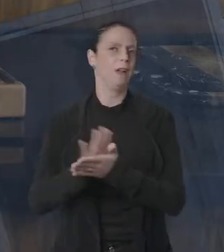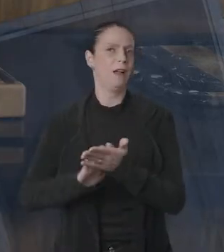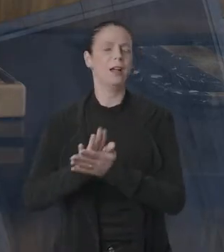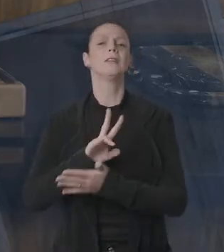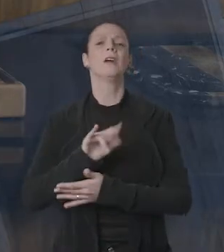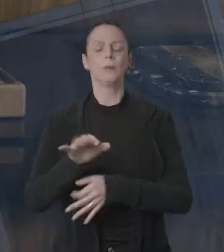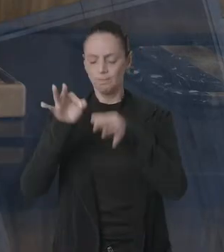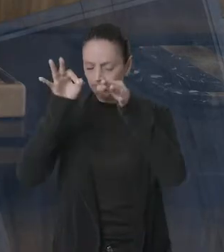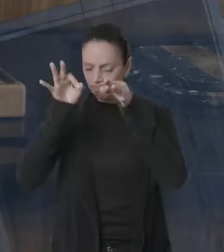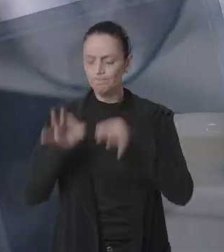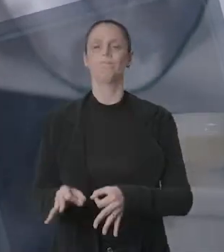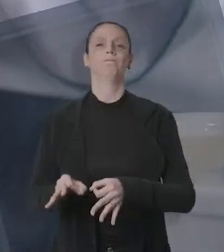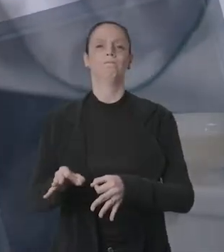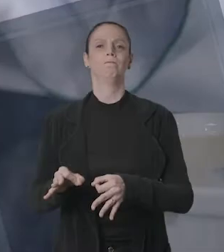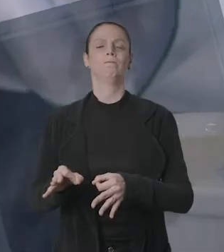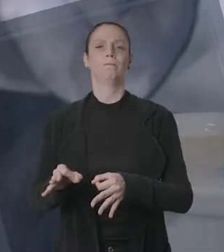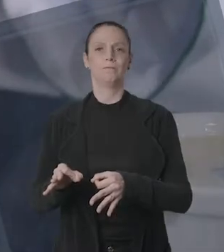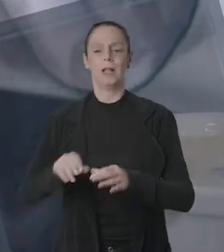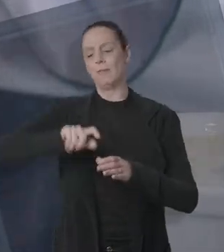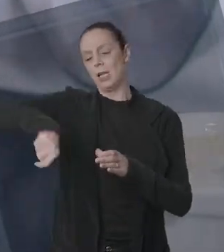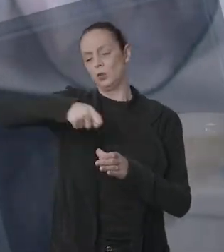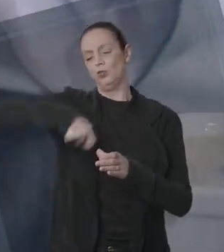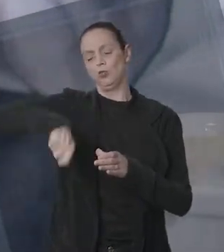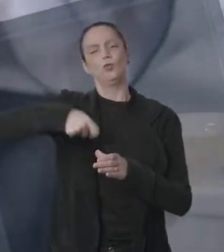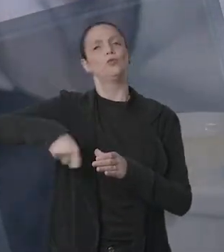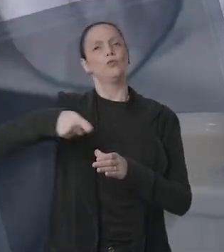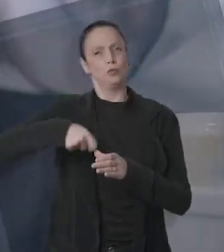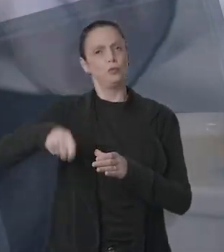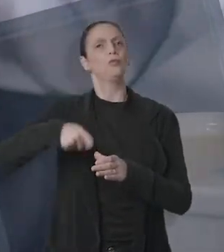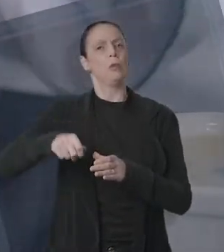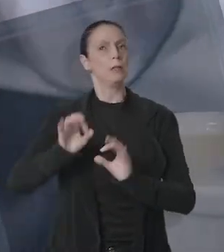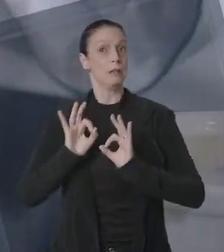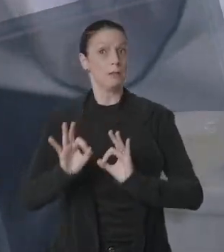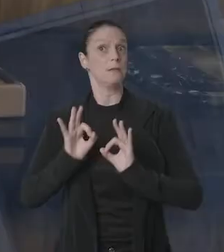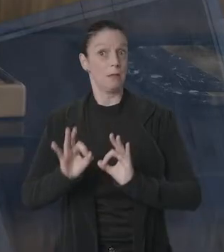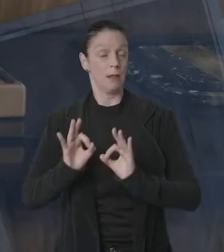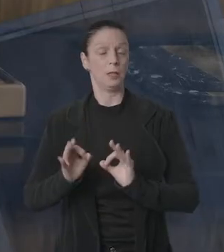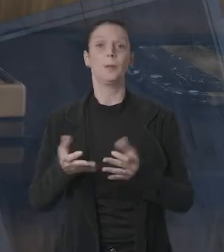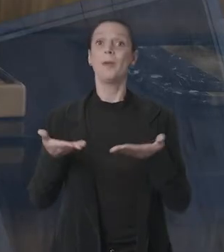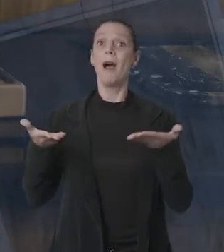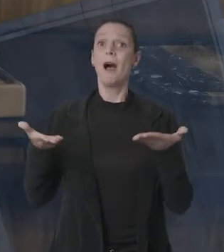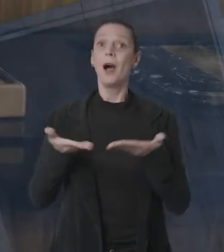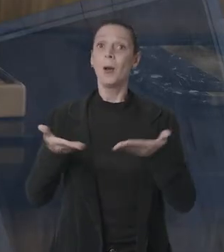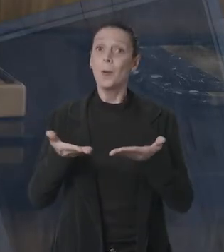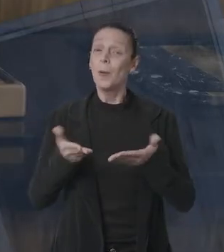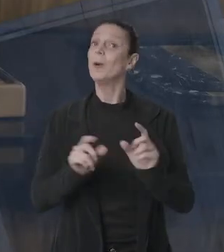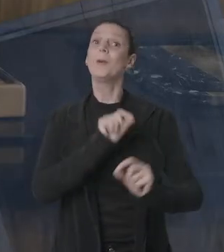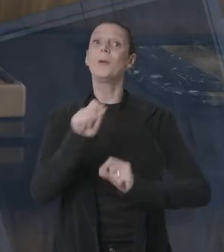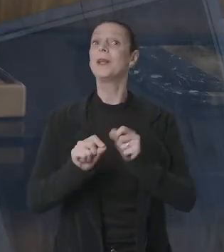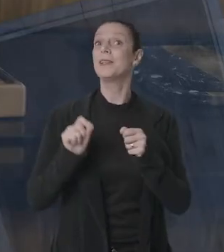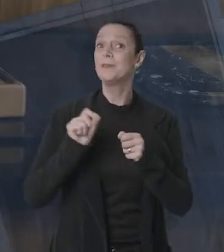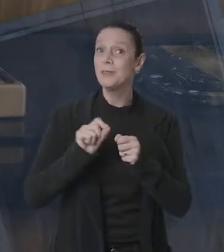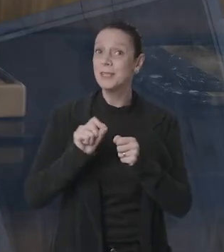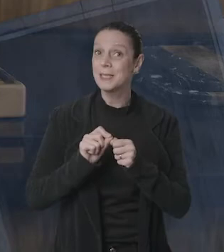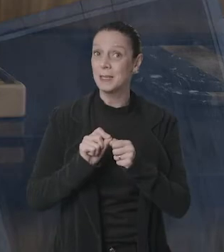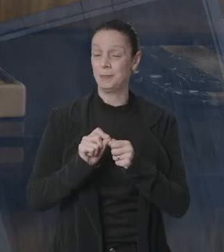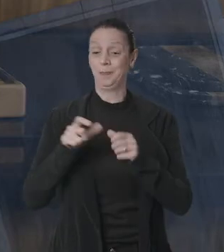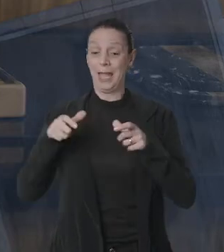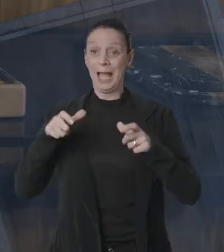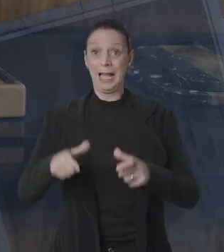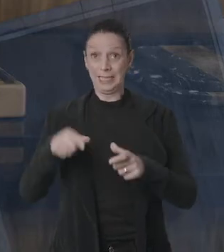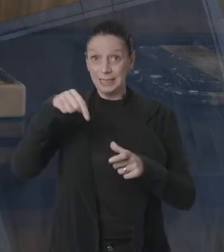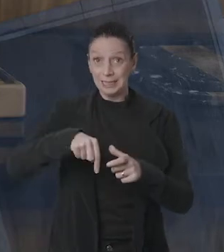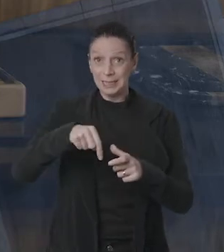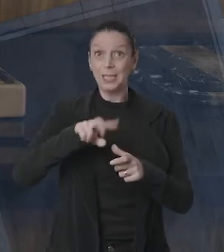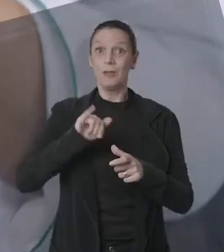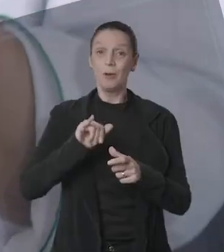vai tirando ponto, ele vai ficar lisinho. Agora a gente já vai começar a colocar o nosso